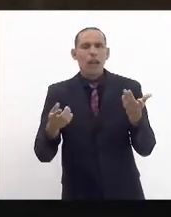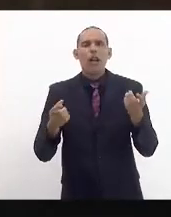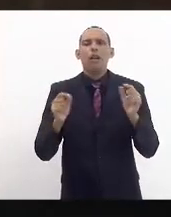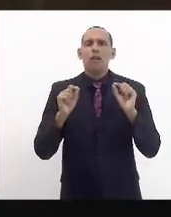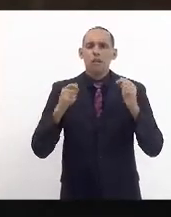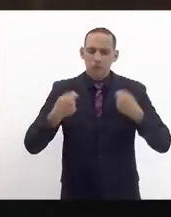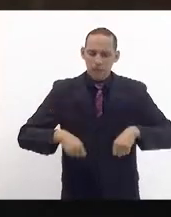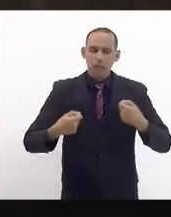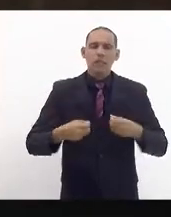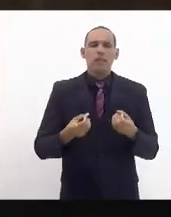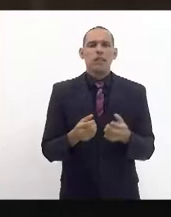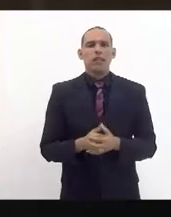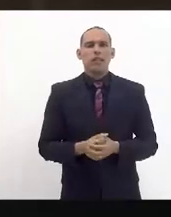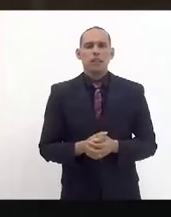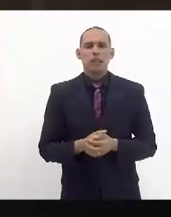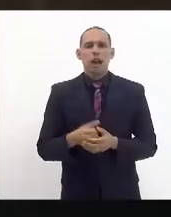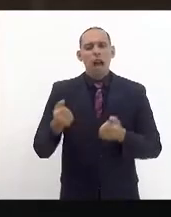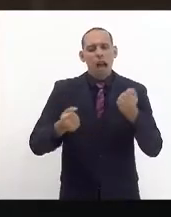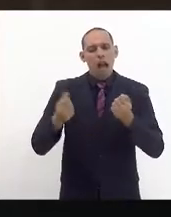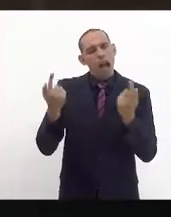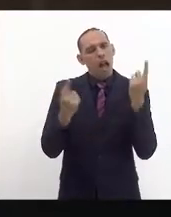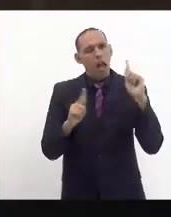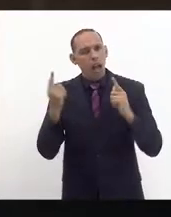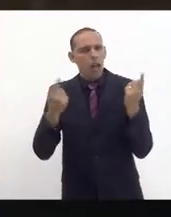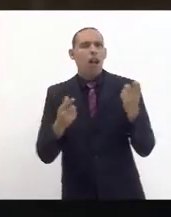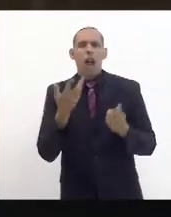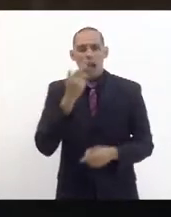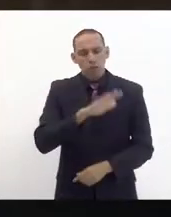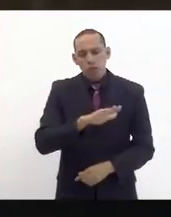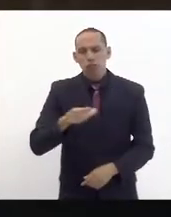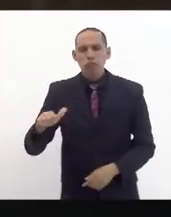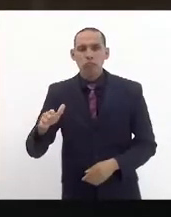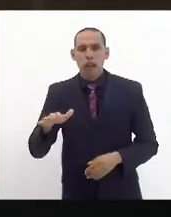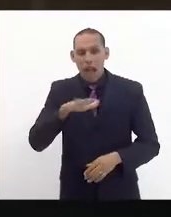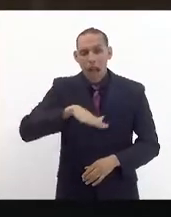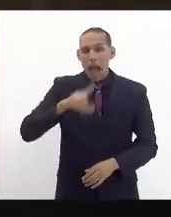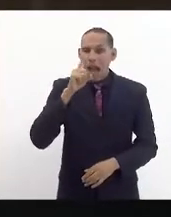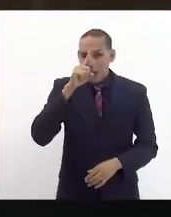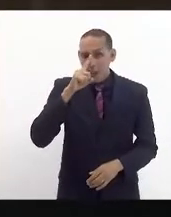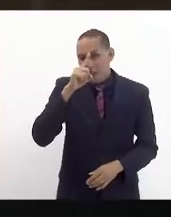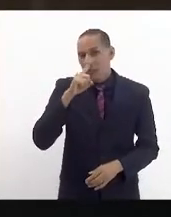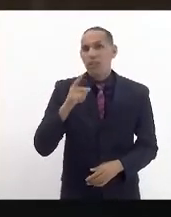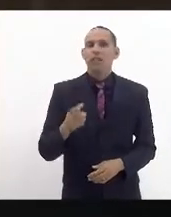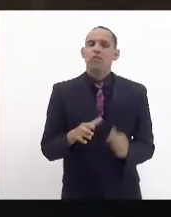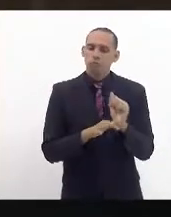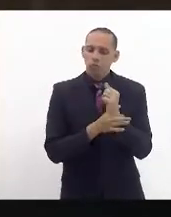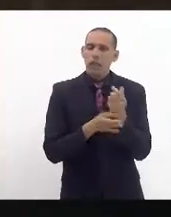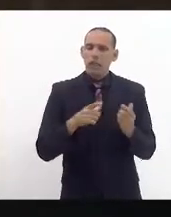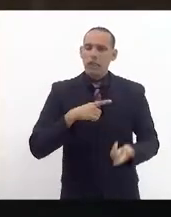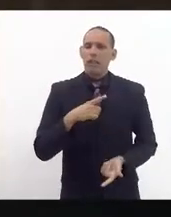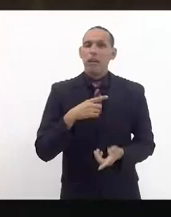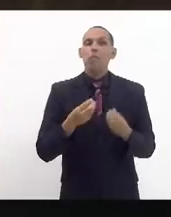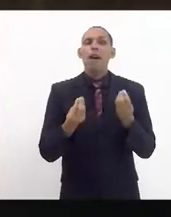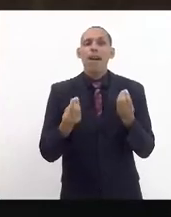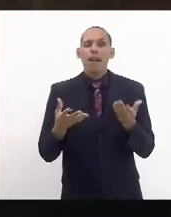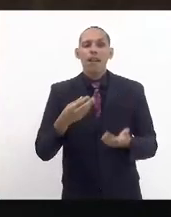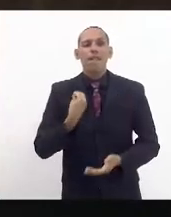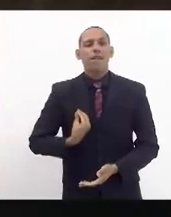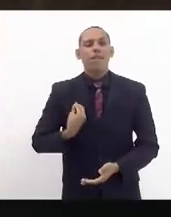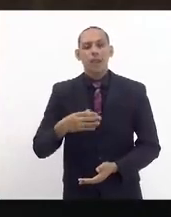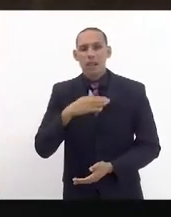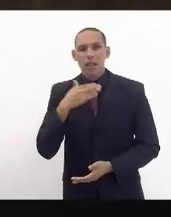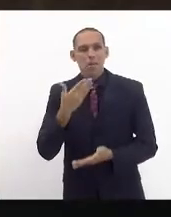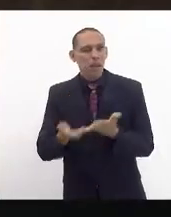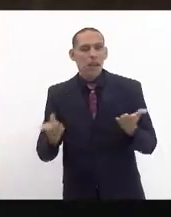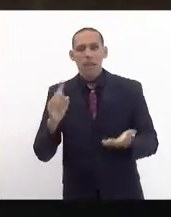dos carros alegóricos, da circulação das crianças em áreas de risco, para que a gente não tenha perda de vidas ou